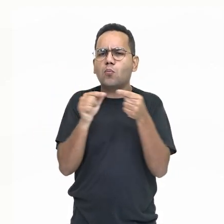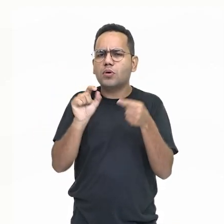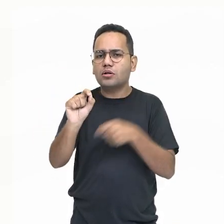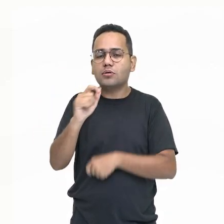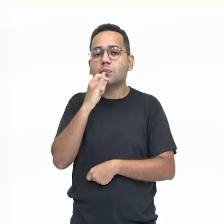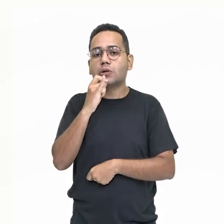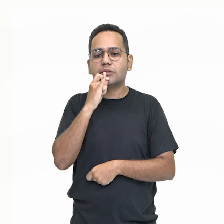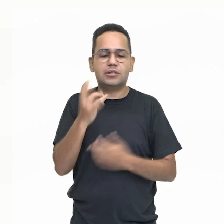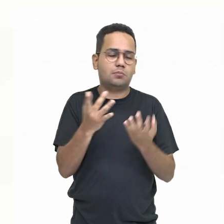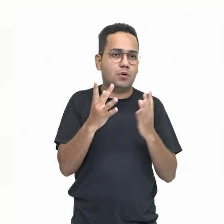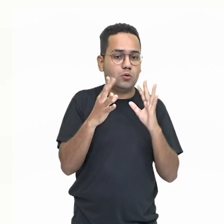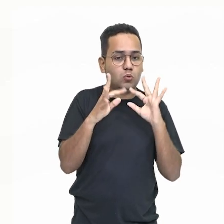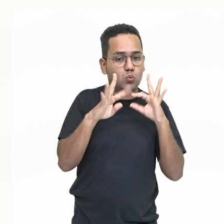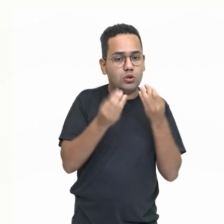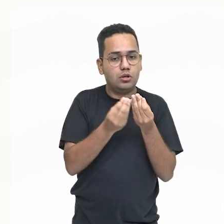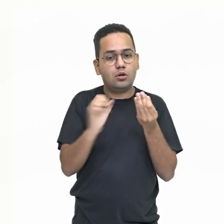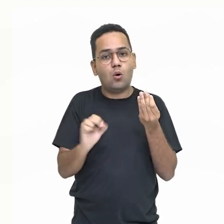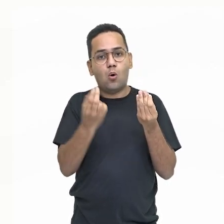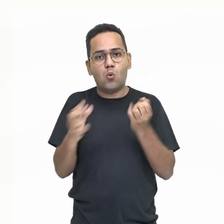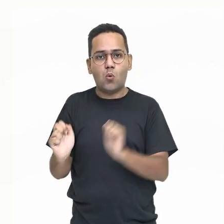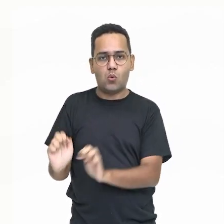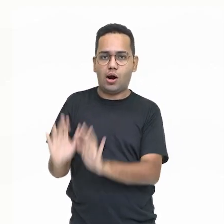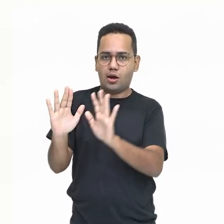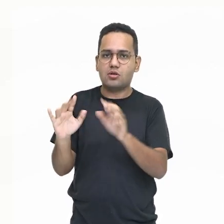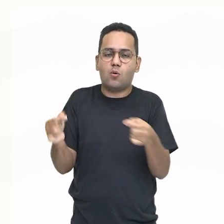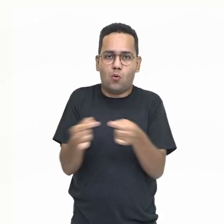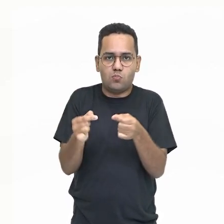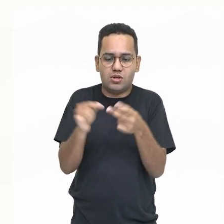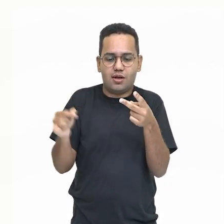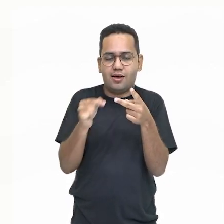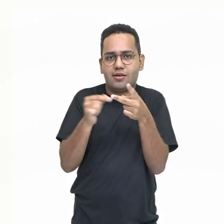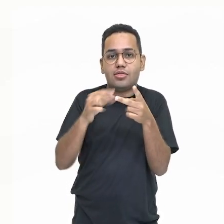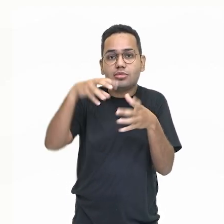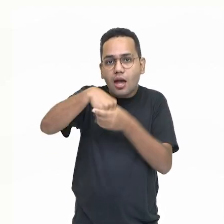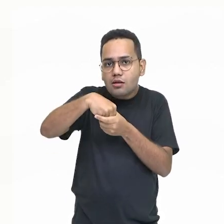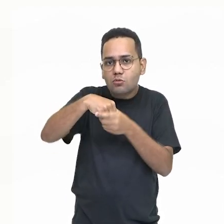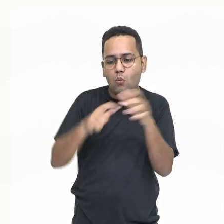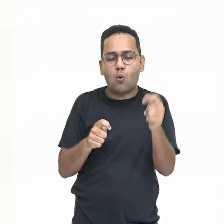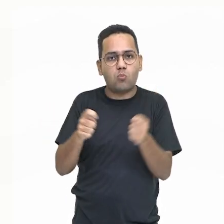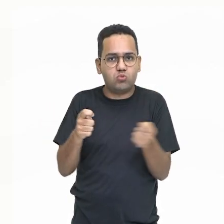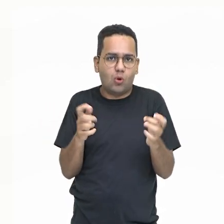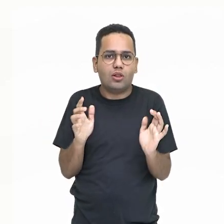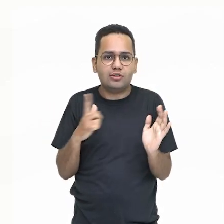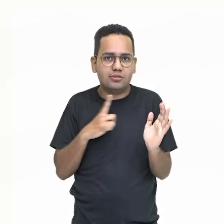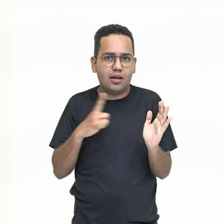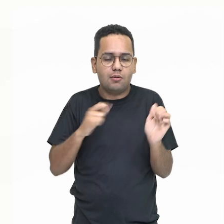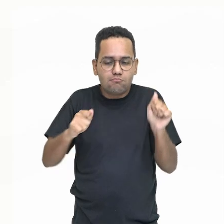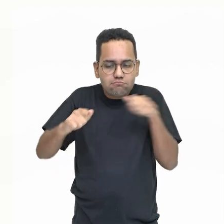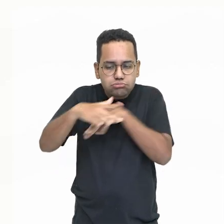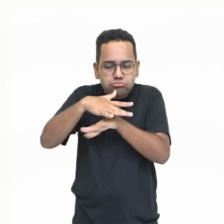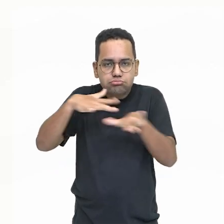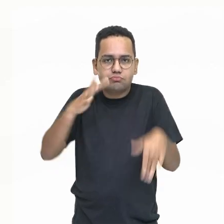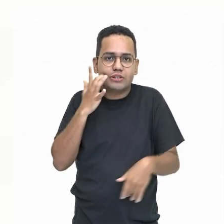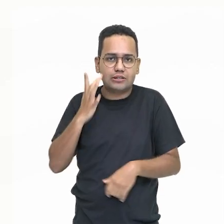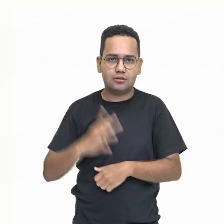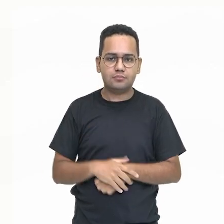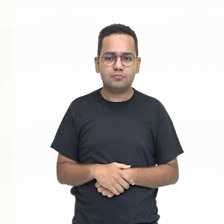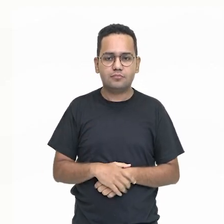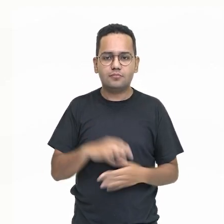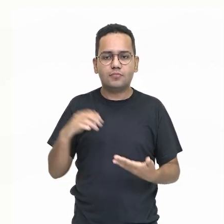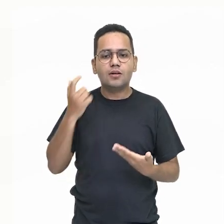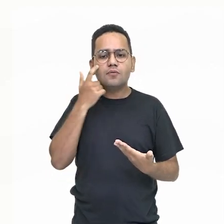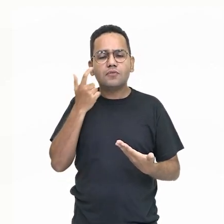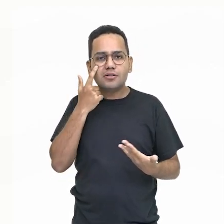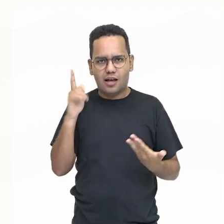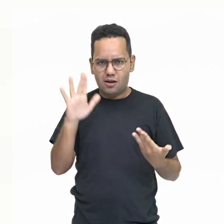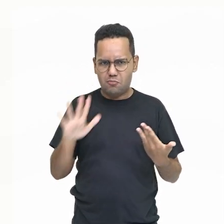do ar-condicionado. Percebam comigo que eu tenho o ar quente e o ar frio. Aí